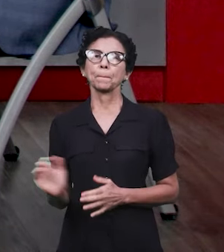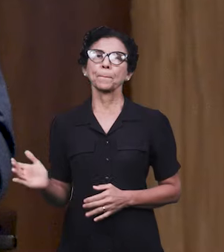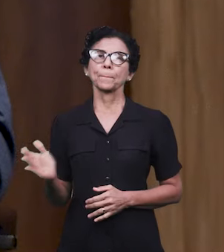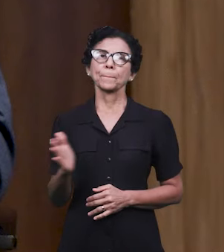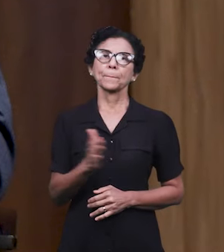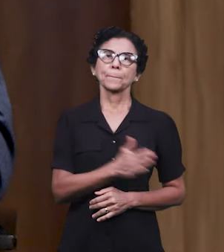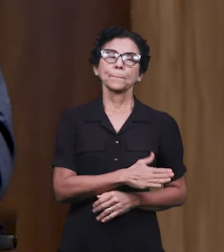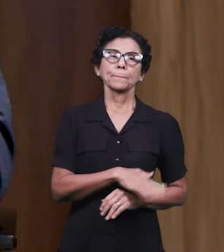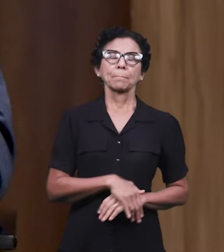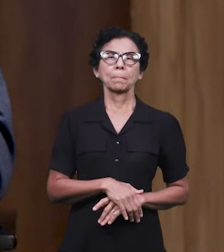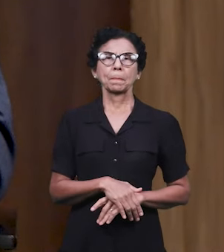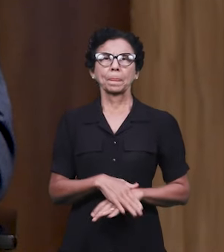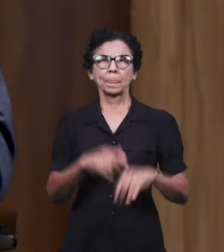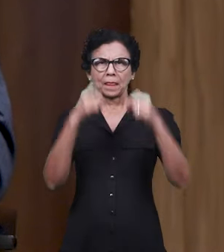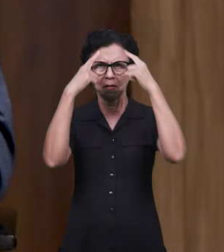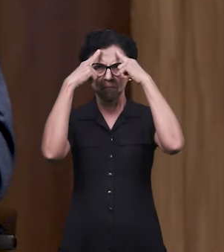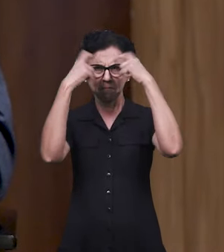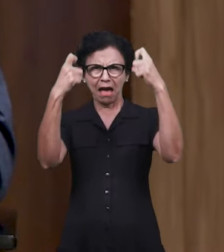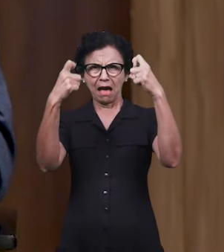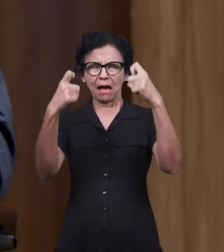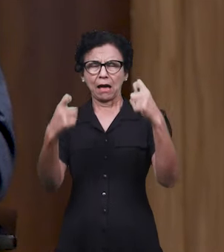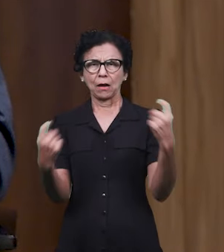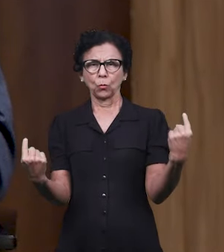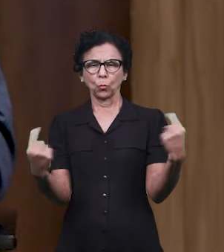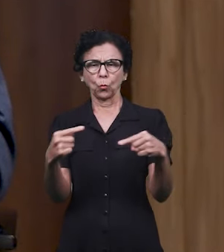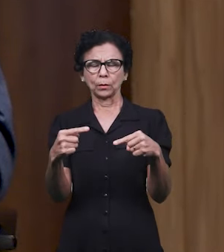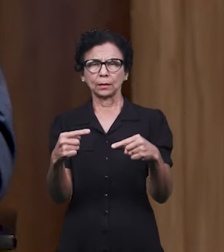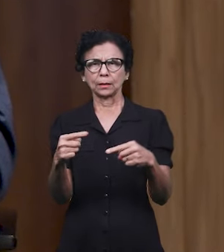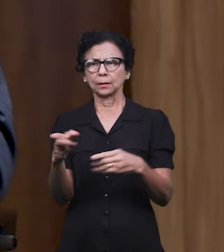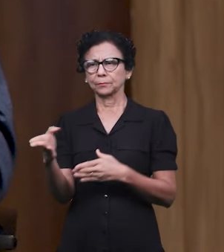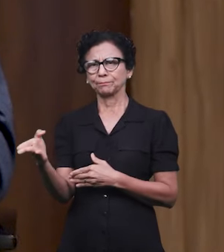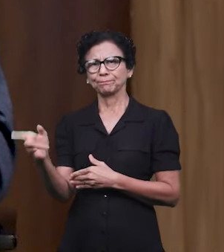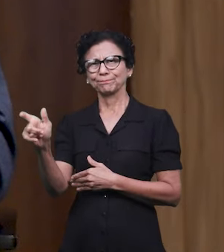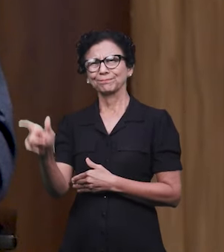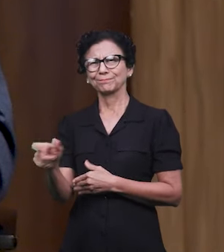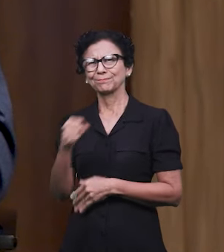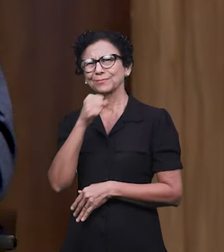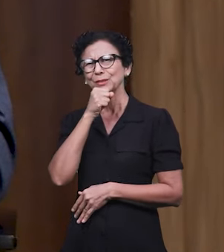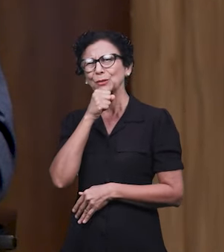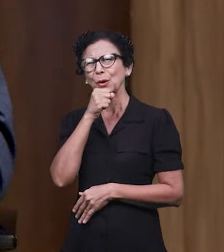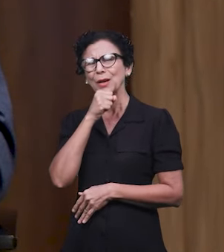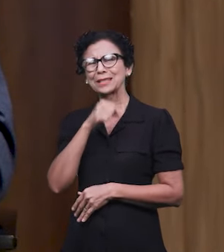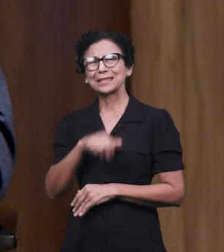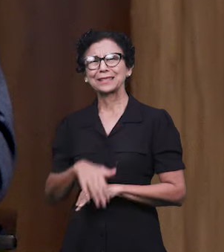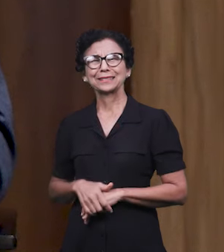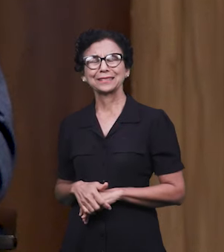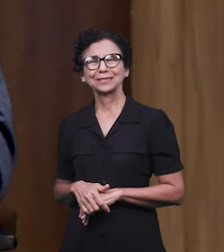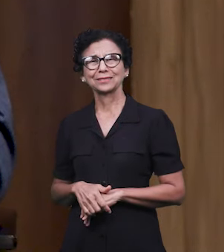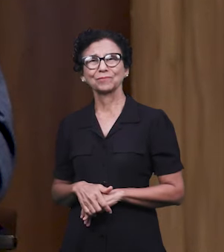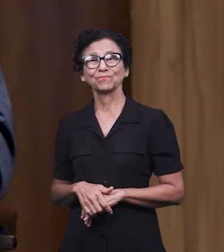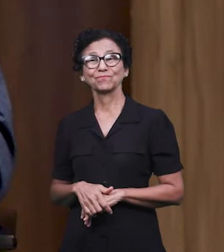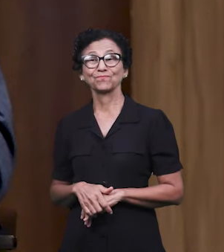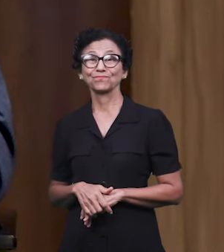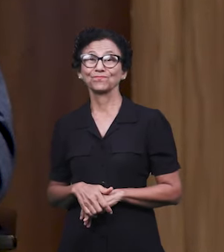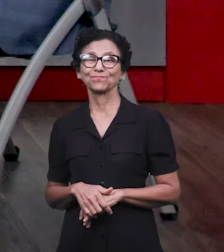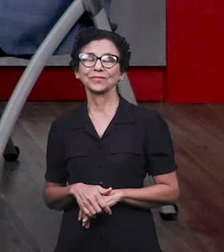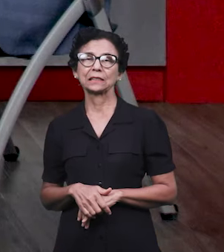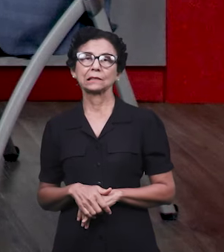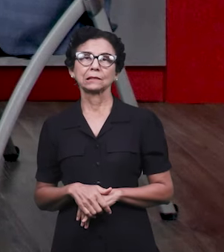relação à violência e maus tratos contra a pessoa idosa, o que a nossa legislação ela prevê e ela